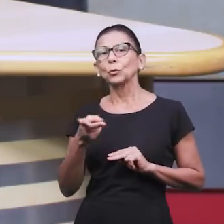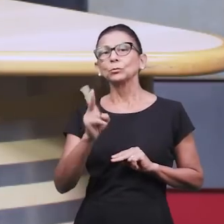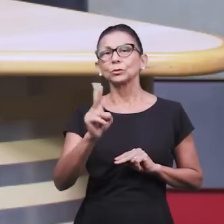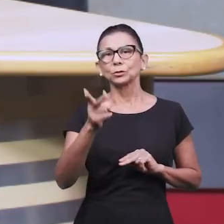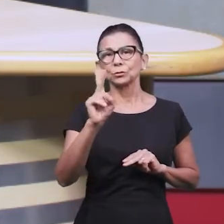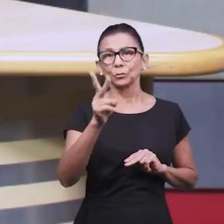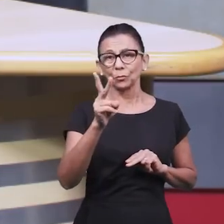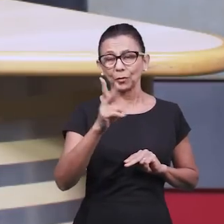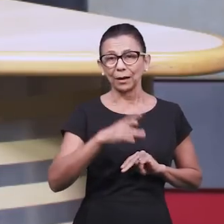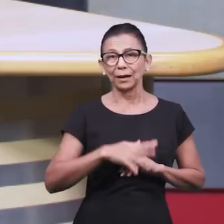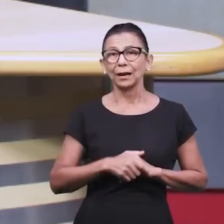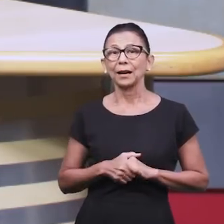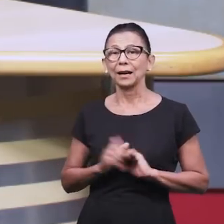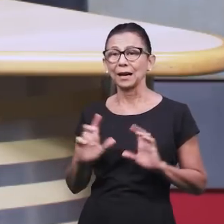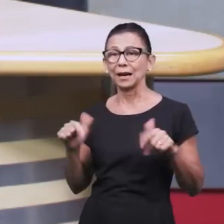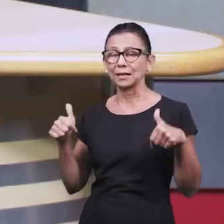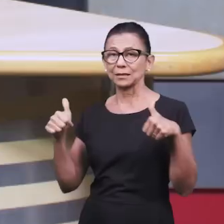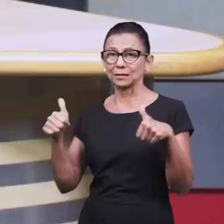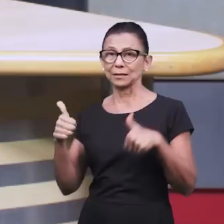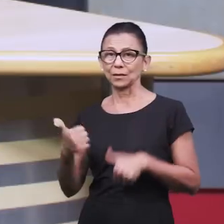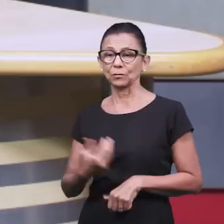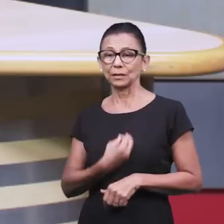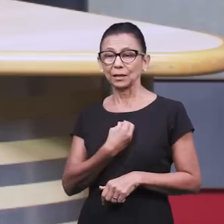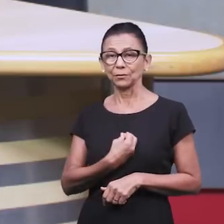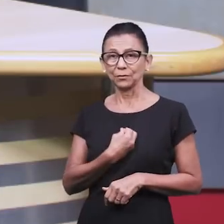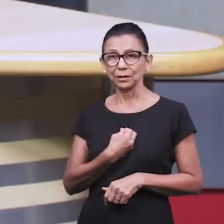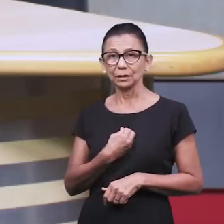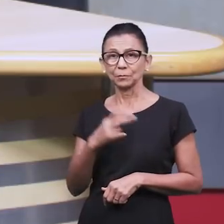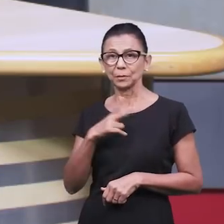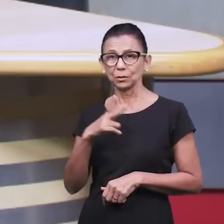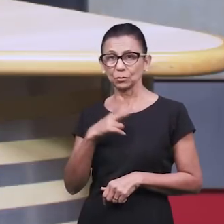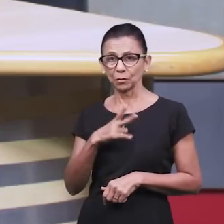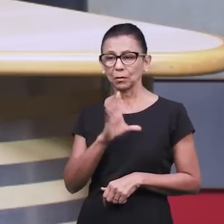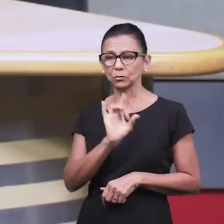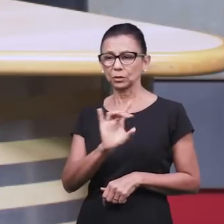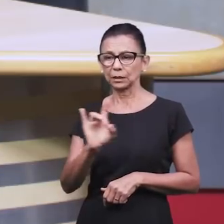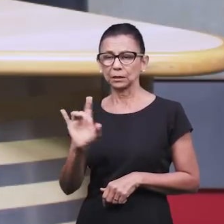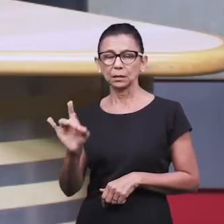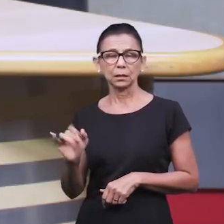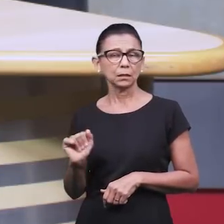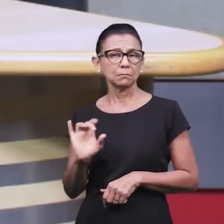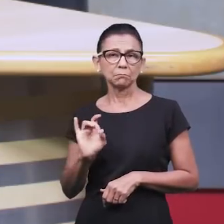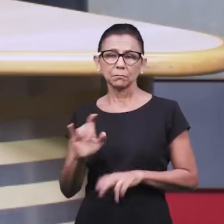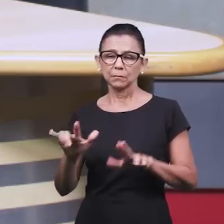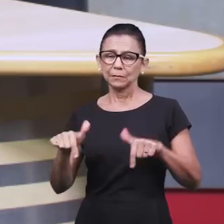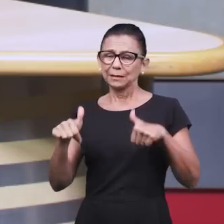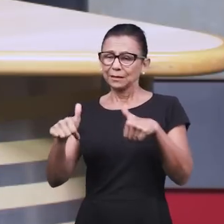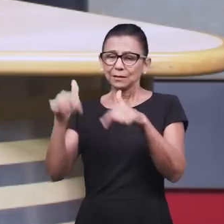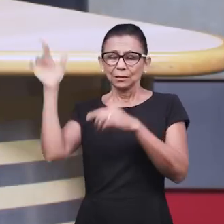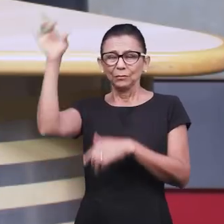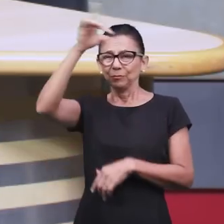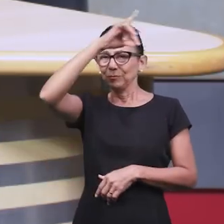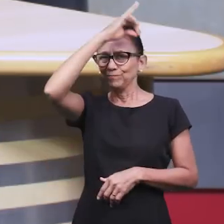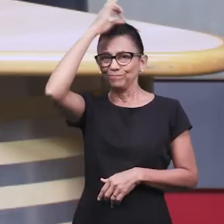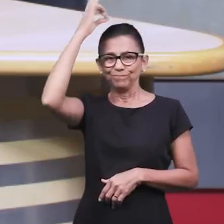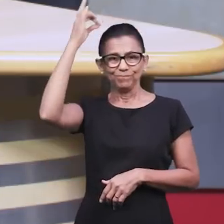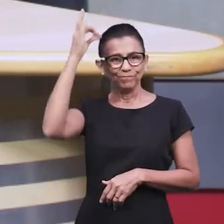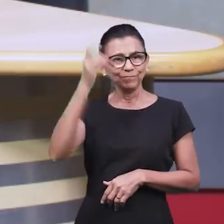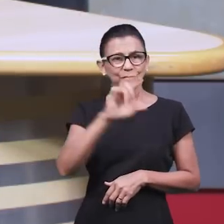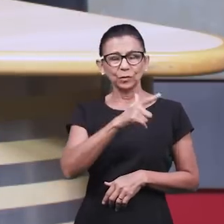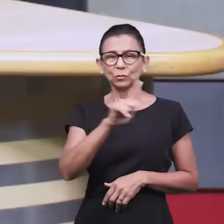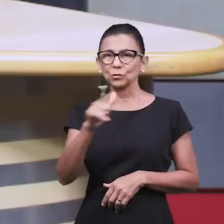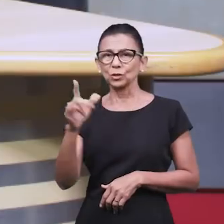sobreviver na vida deles era a operação do Espírito Santo, mais nada. Não tinha nenhuma razão, não tinha nenhuma forma